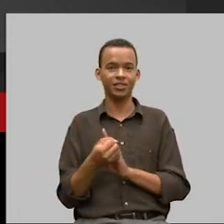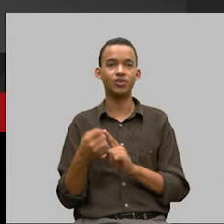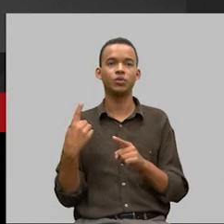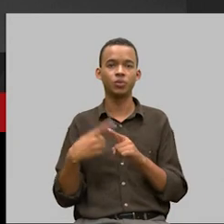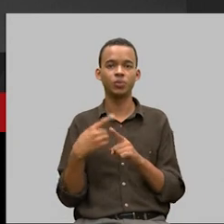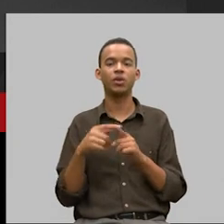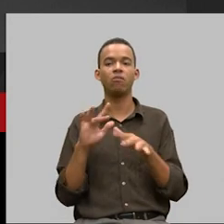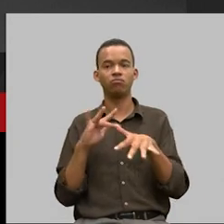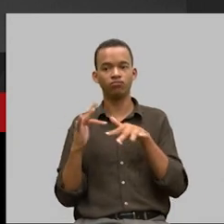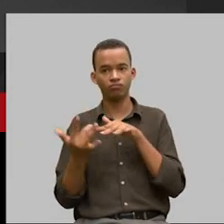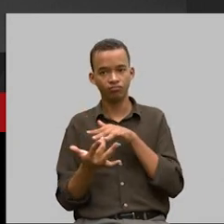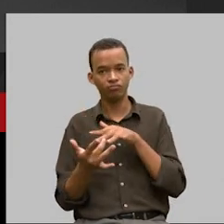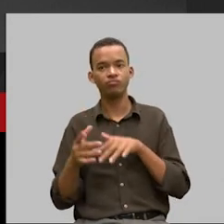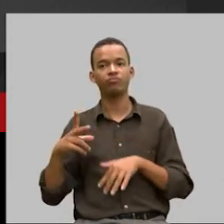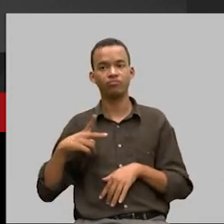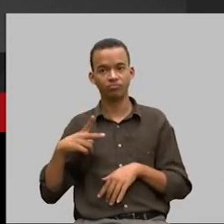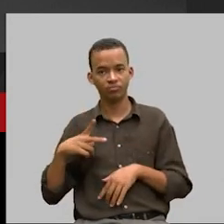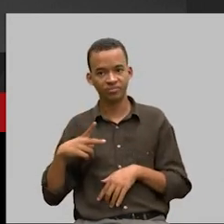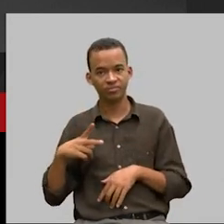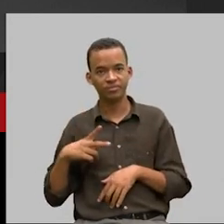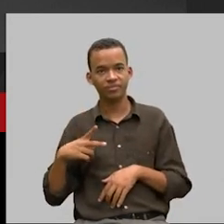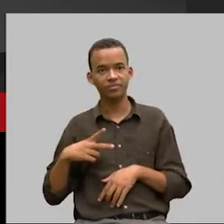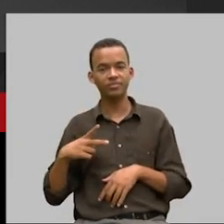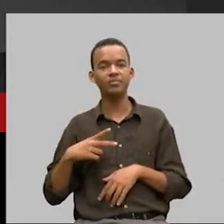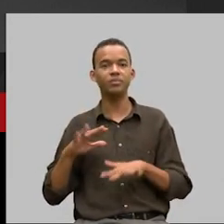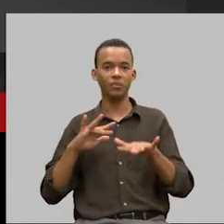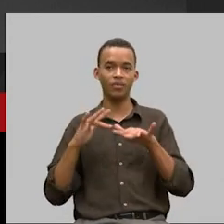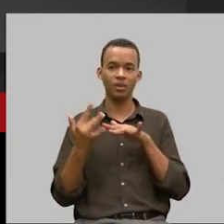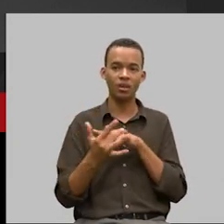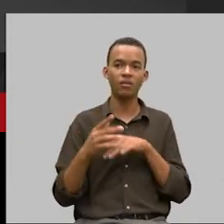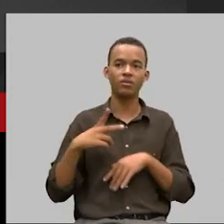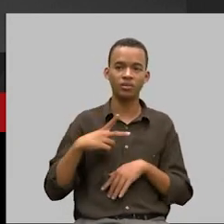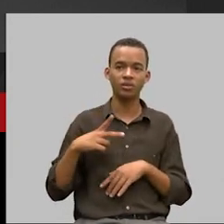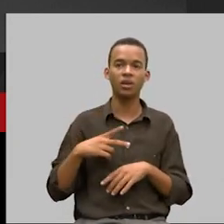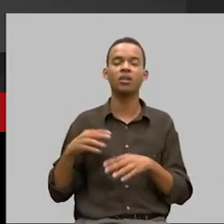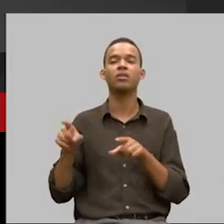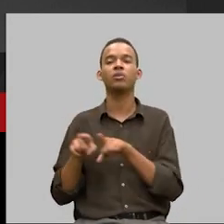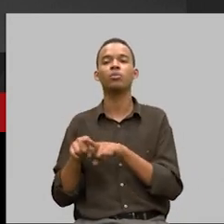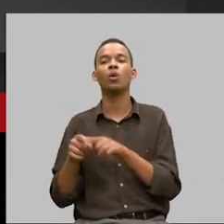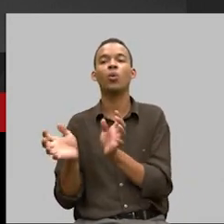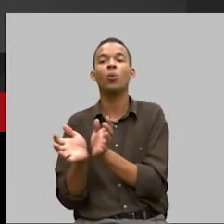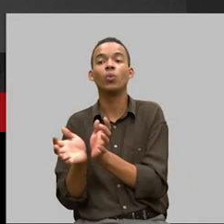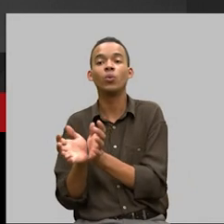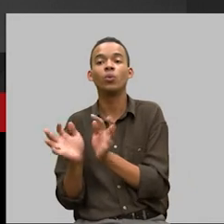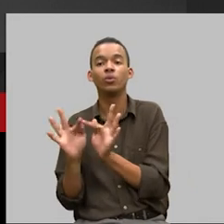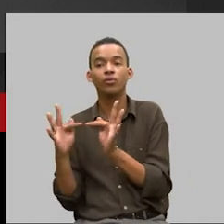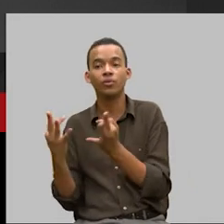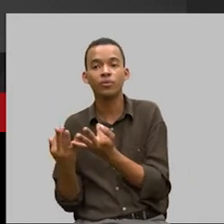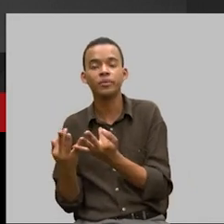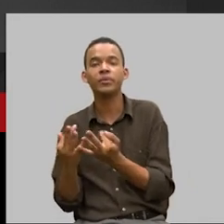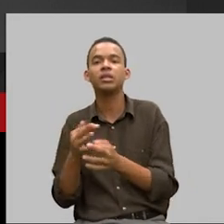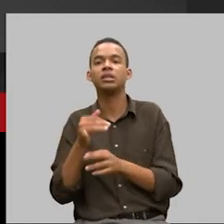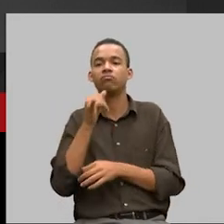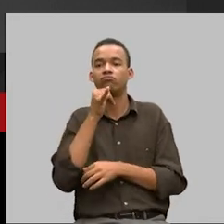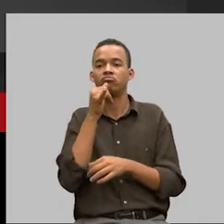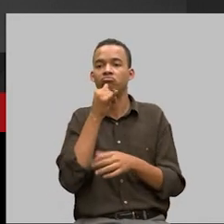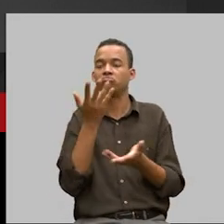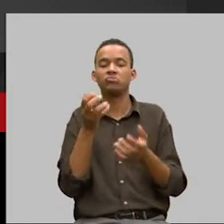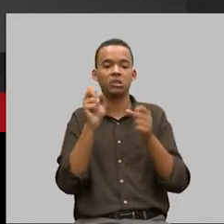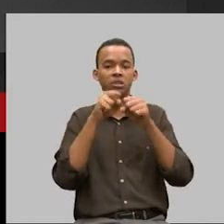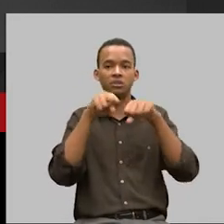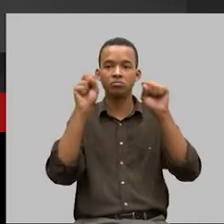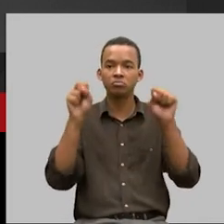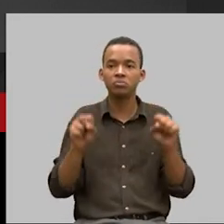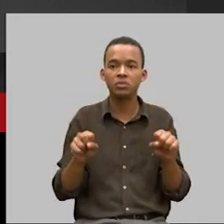redes sociais privadas lá no grupo da família até em páginas de instituições que T